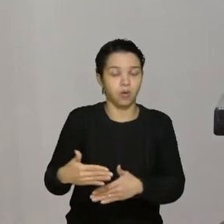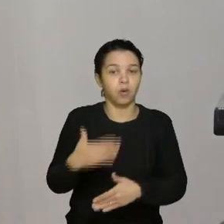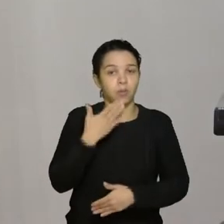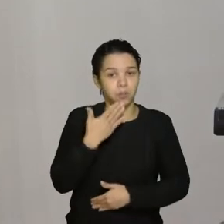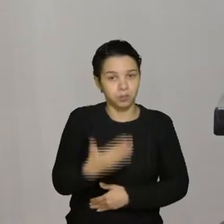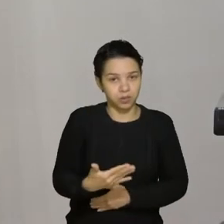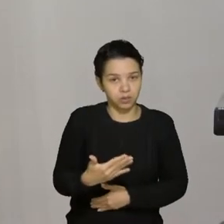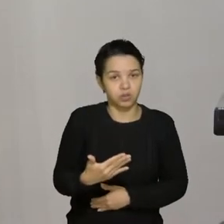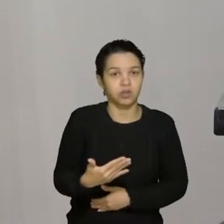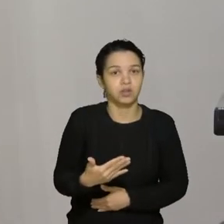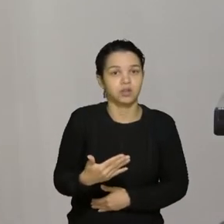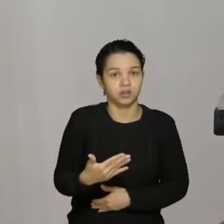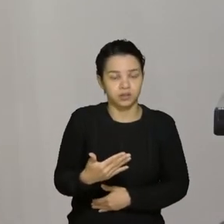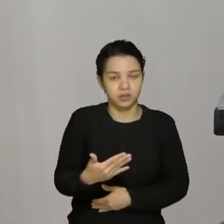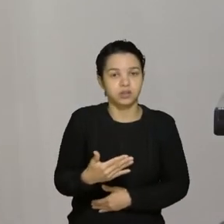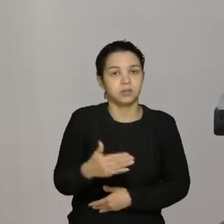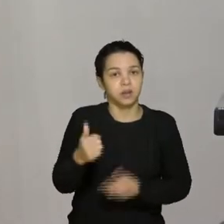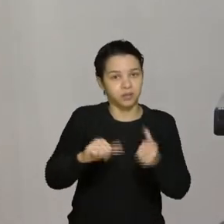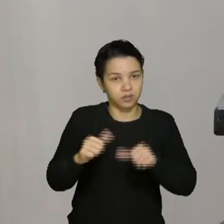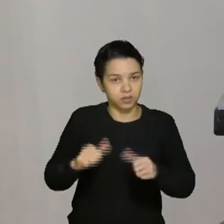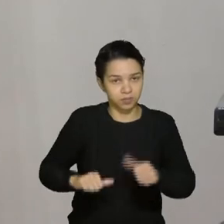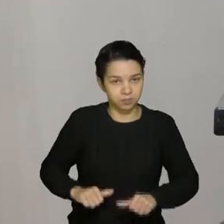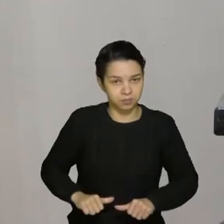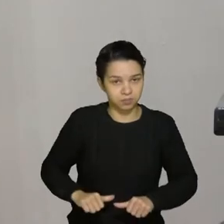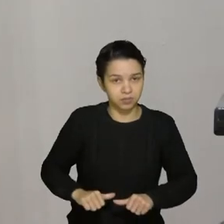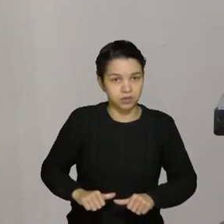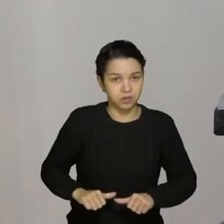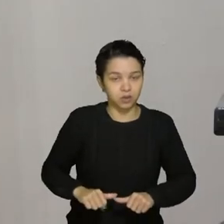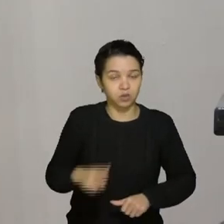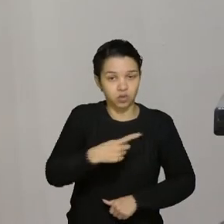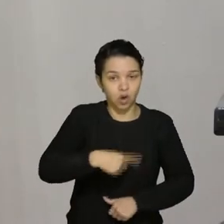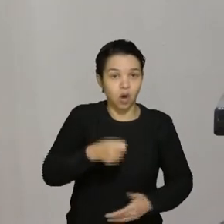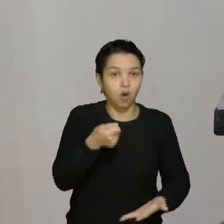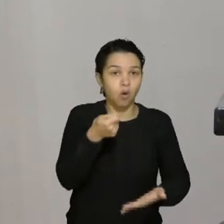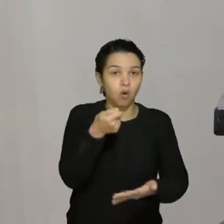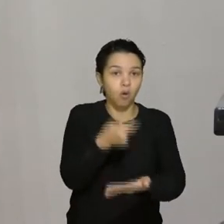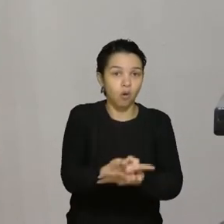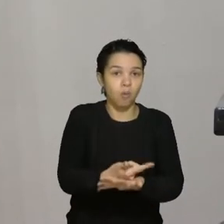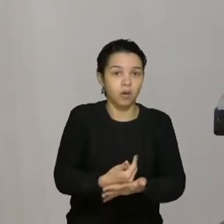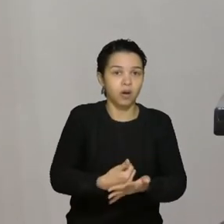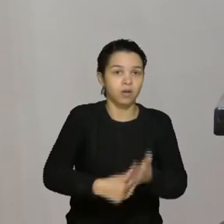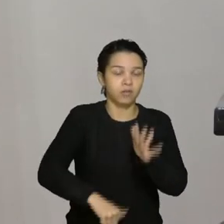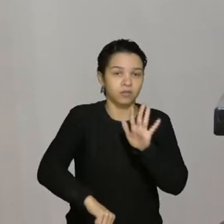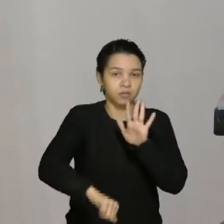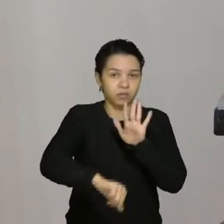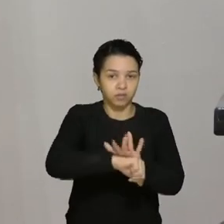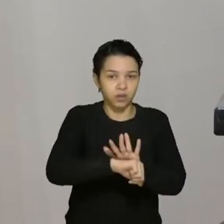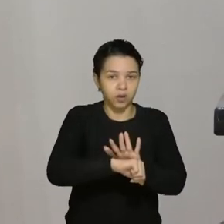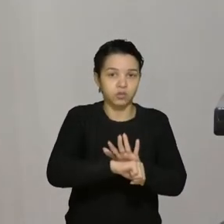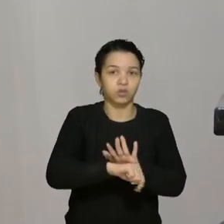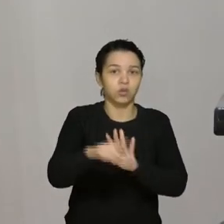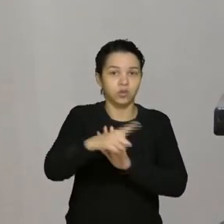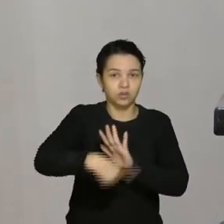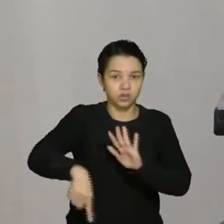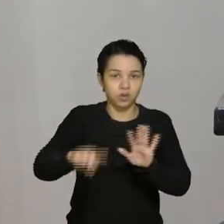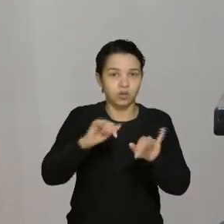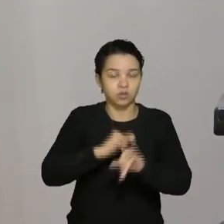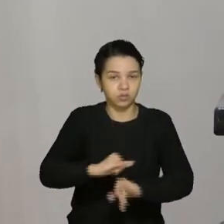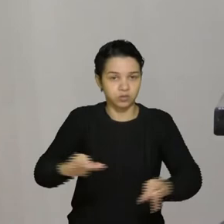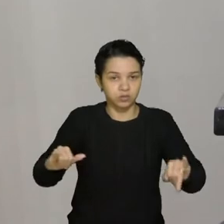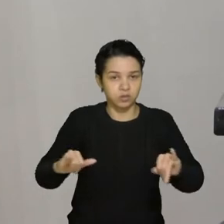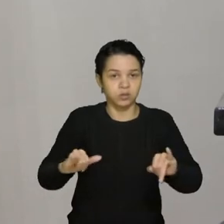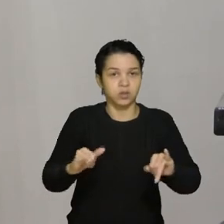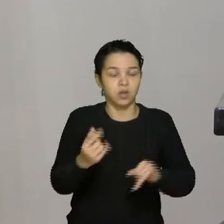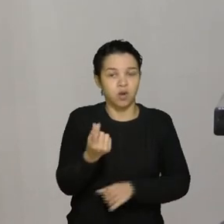compra mais fraudulenta que nós temos notícias na política pública catarinense, a compra mais fraudulenta que foi feita com